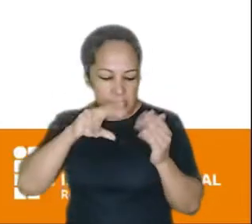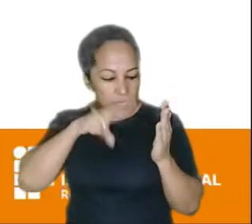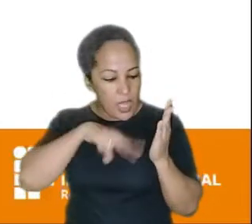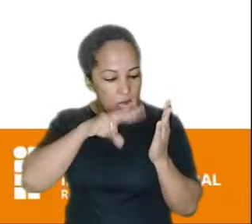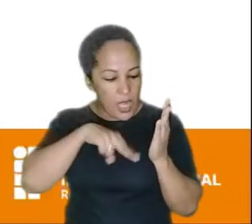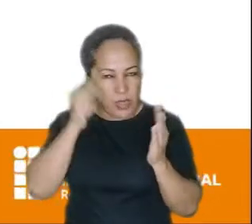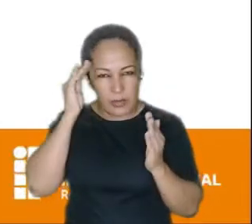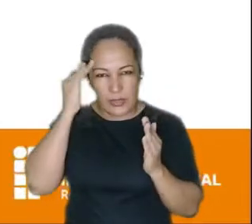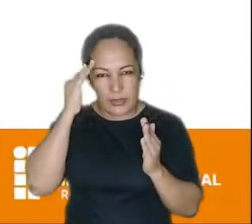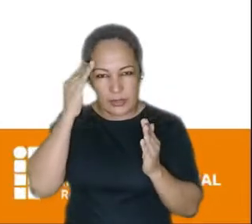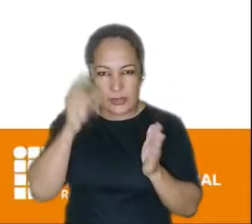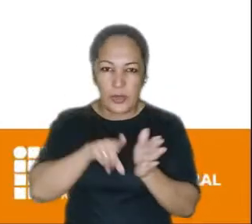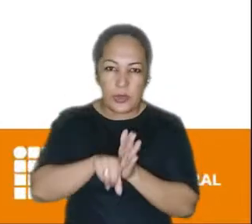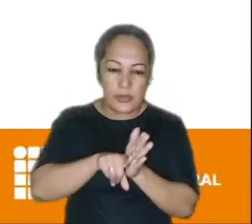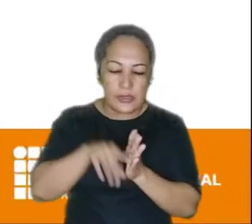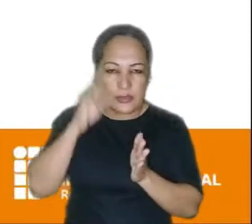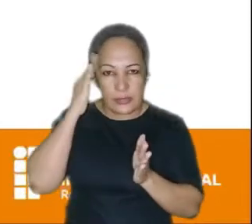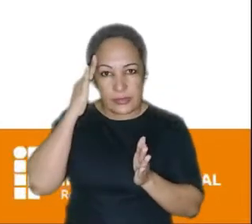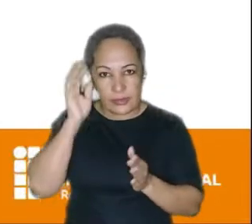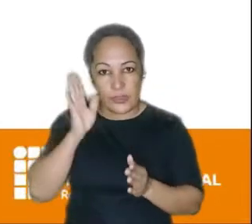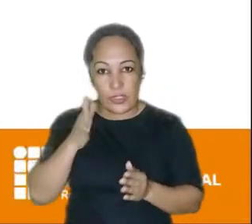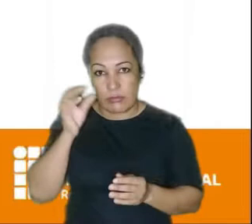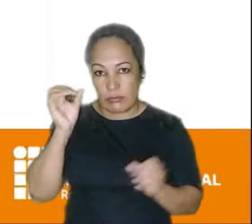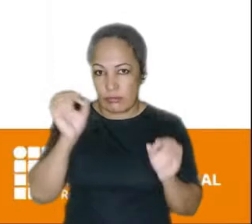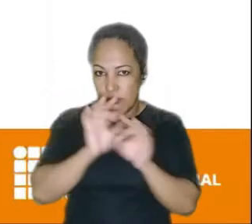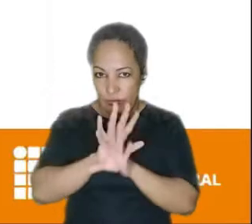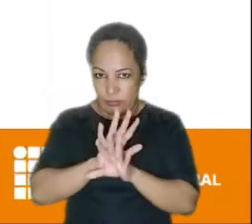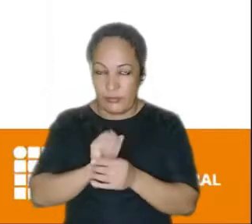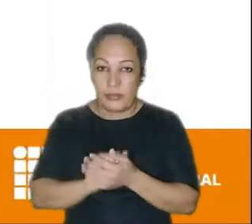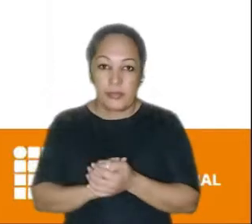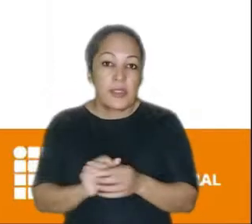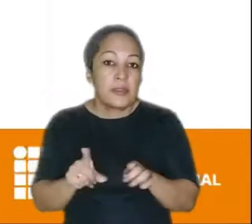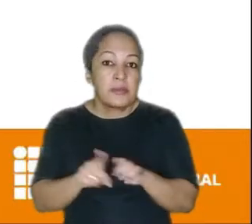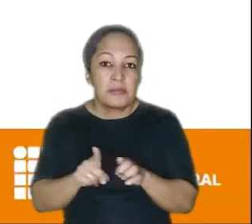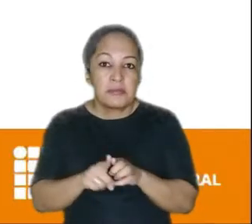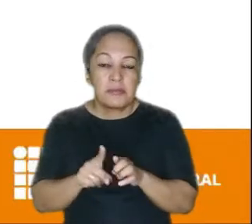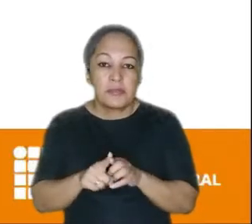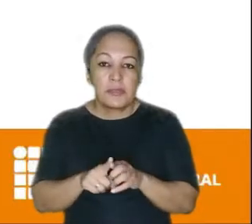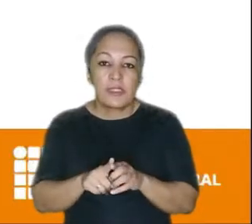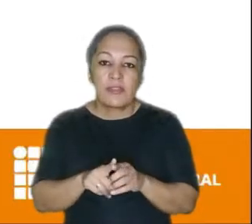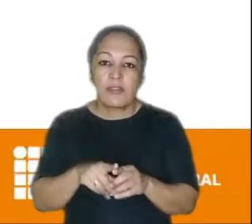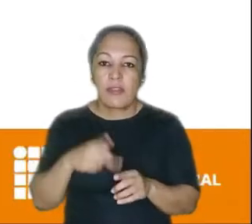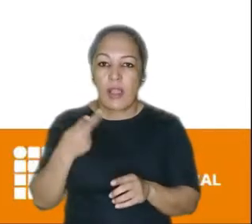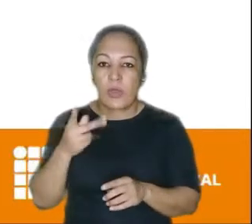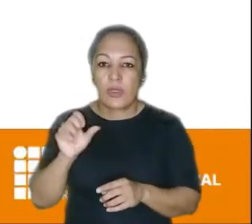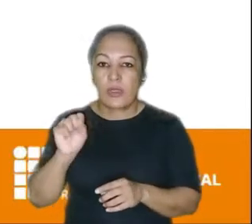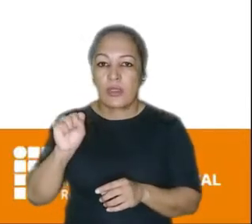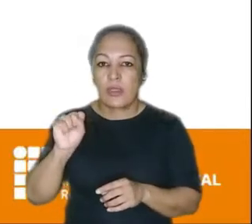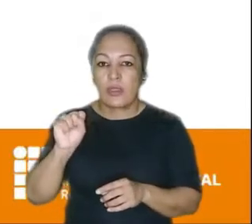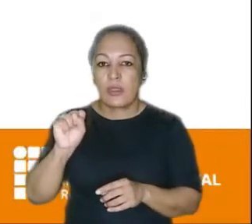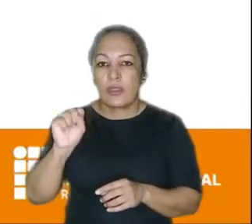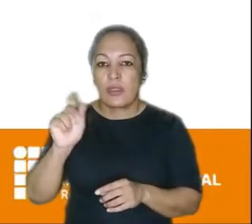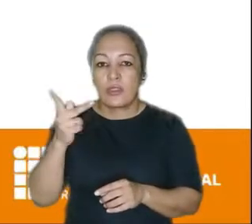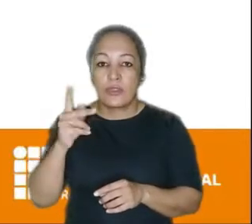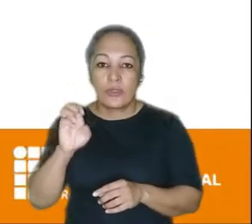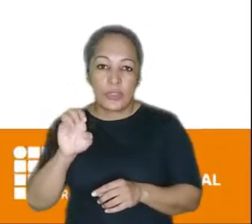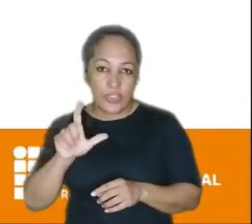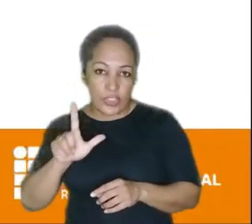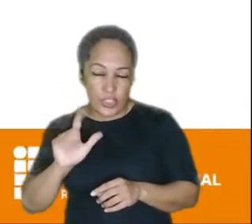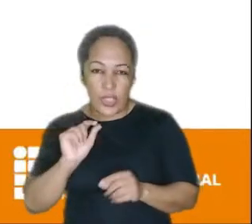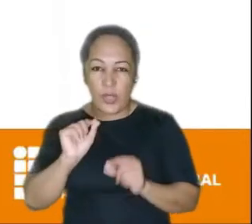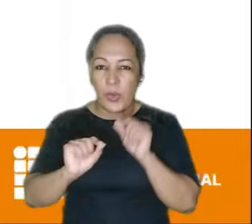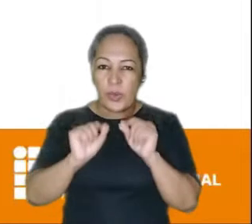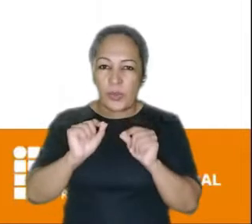ferramenta intuitiva. Ou somente o que nós chamamos de shell. Tá? O shell é uma caixinha